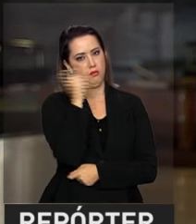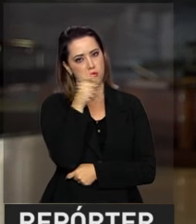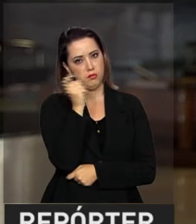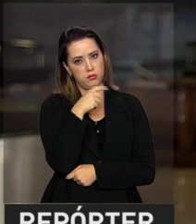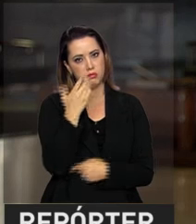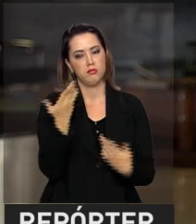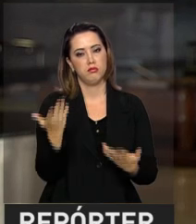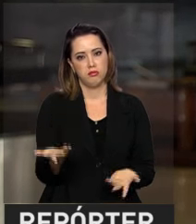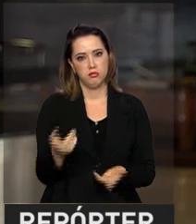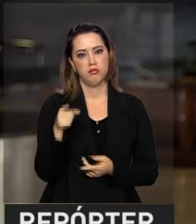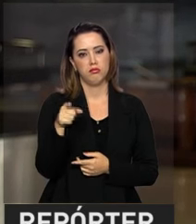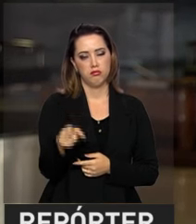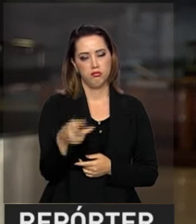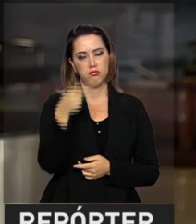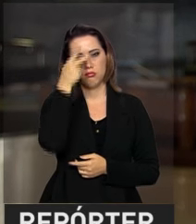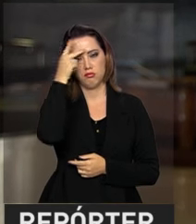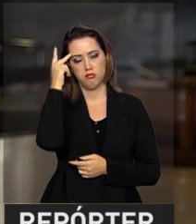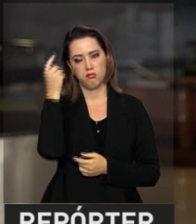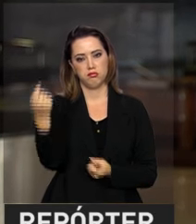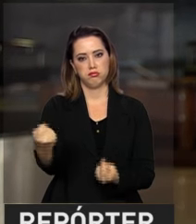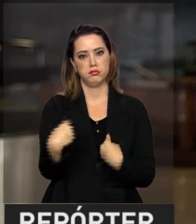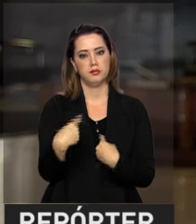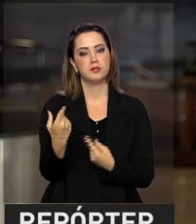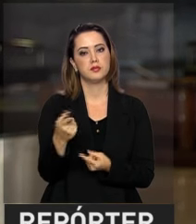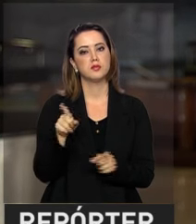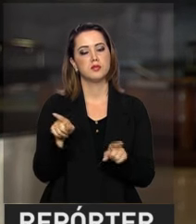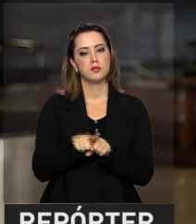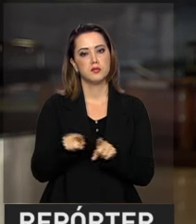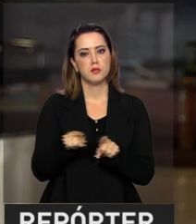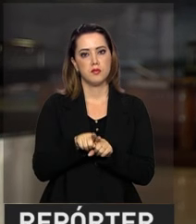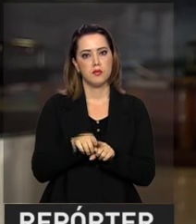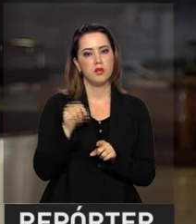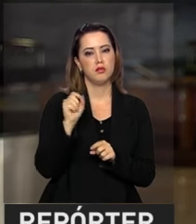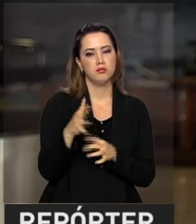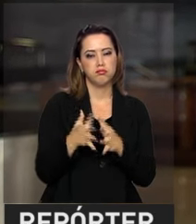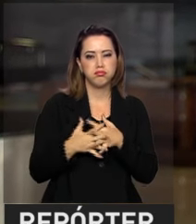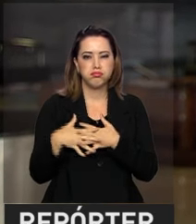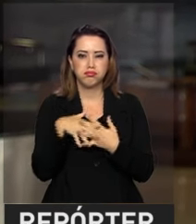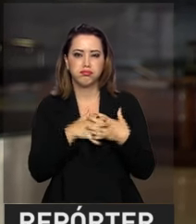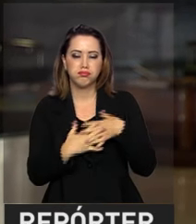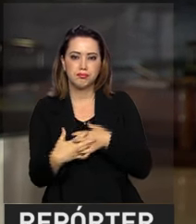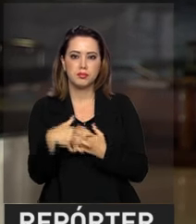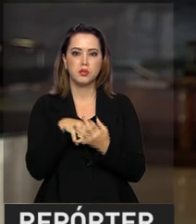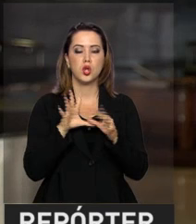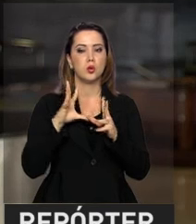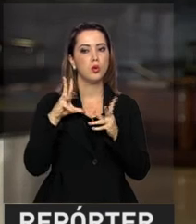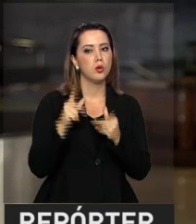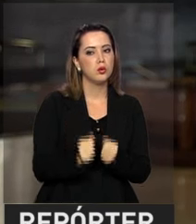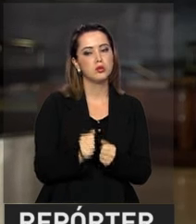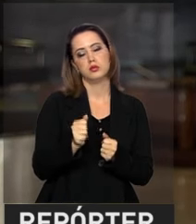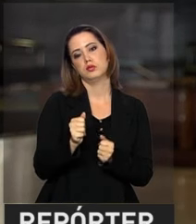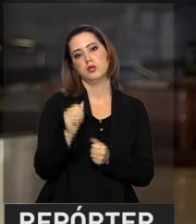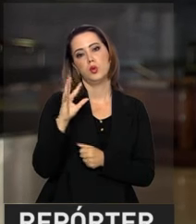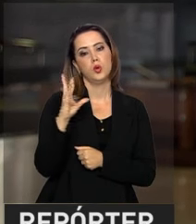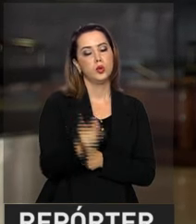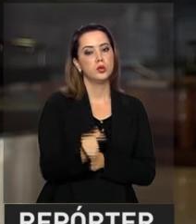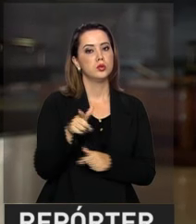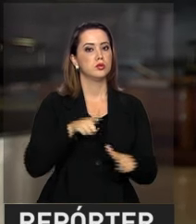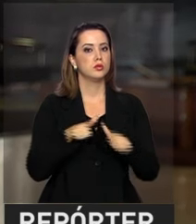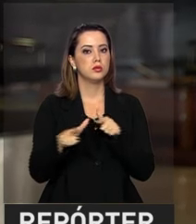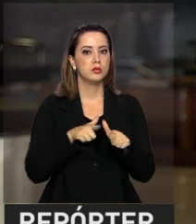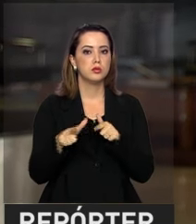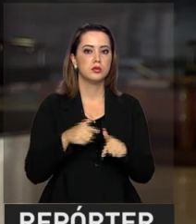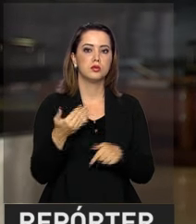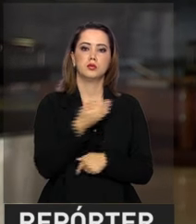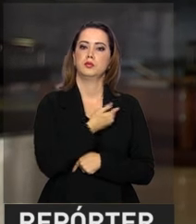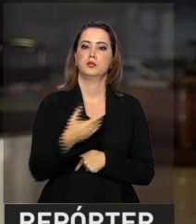a ele por este delator, que são acusações que também tentam embaraçar todo o trabalho que vem sendo feito pelo governo